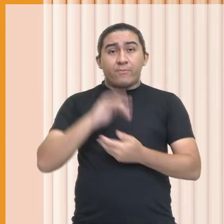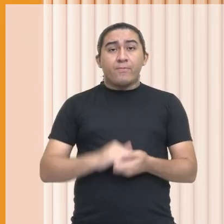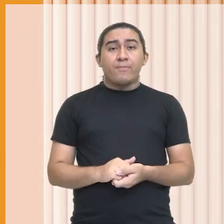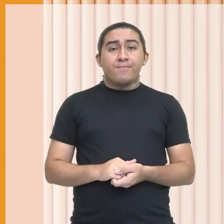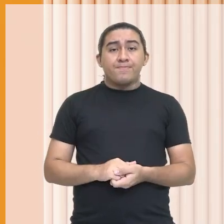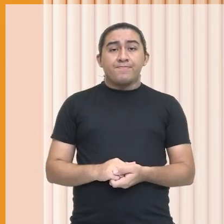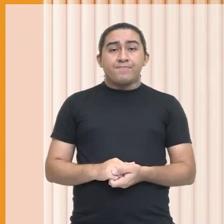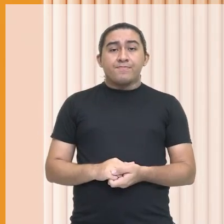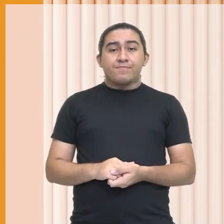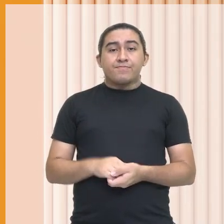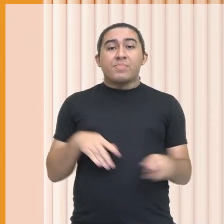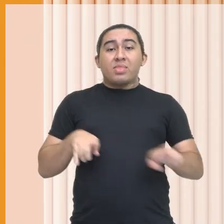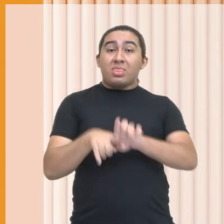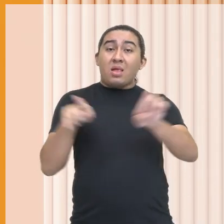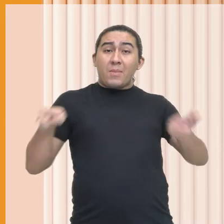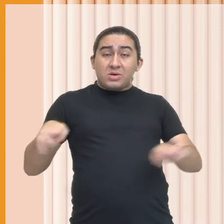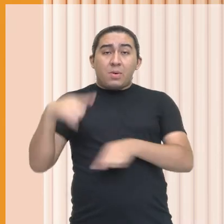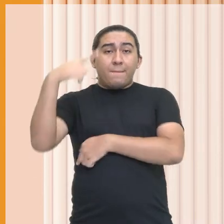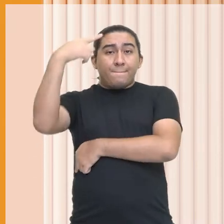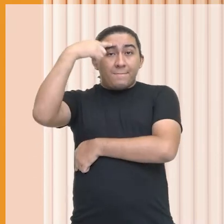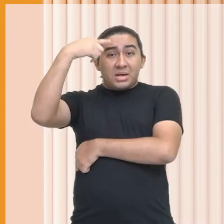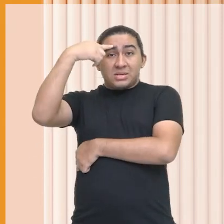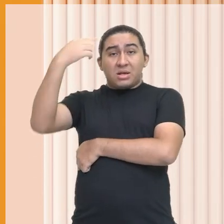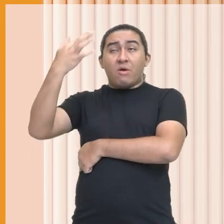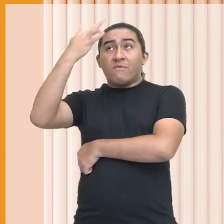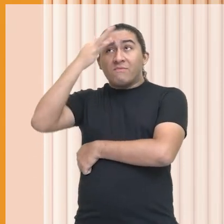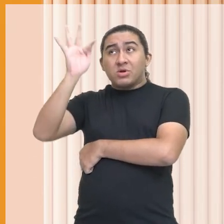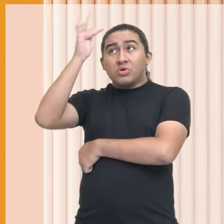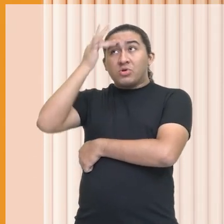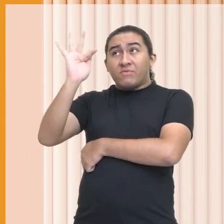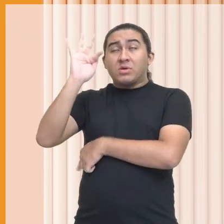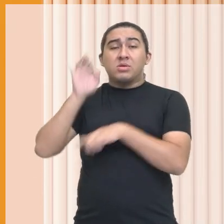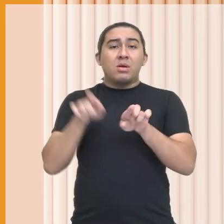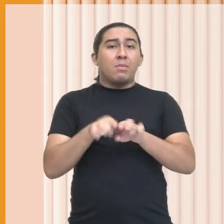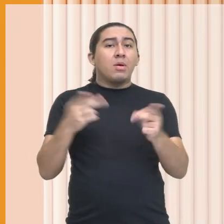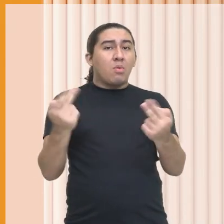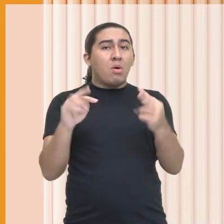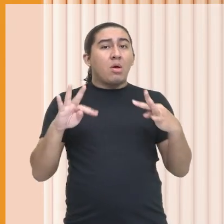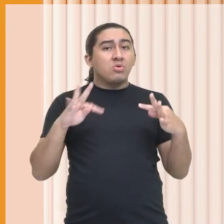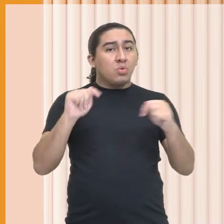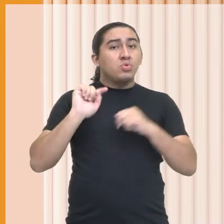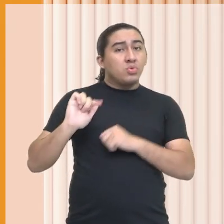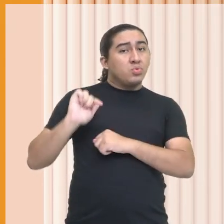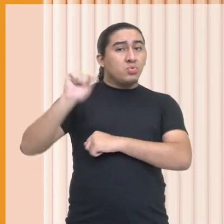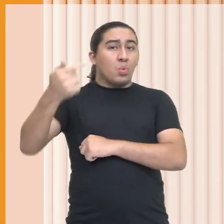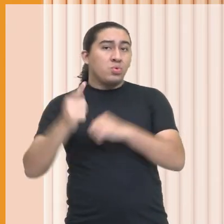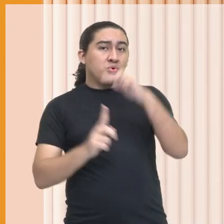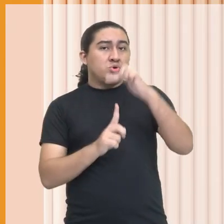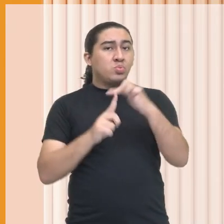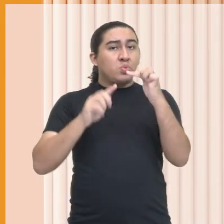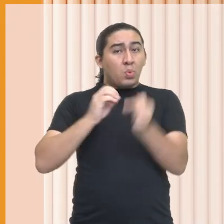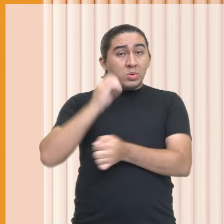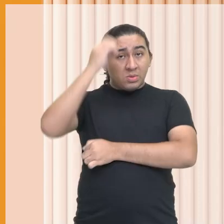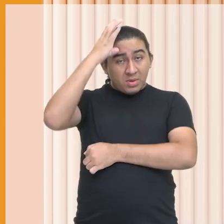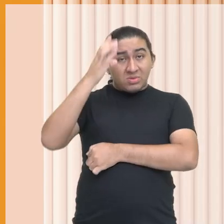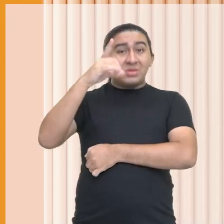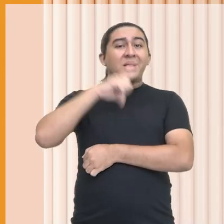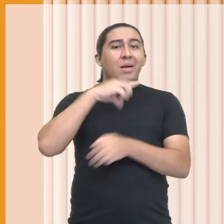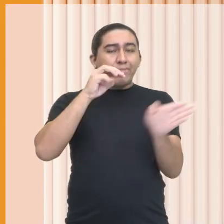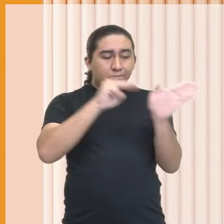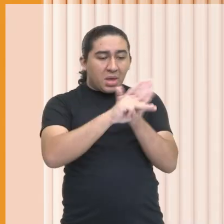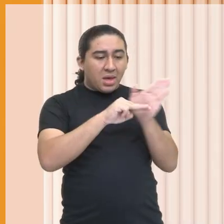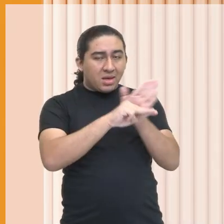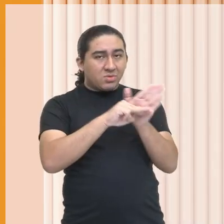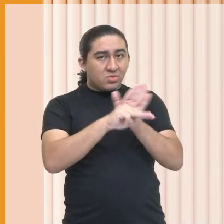que pensar filosoficamente, como todos os outros tipos de conhecimento, ele tem um método. Então, a